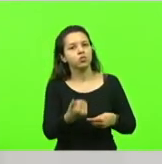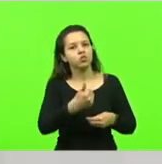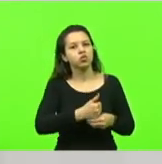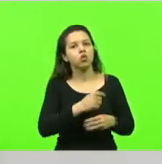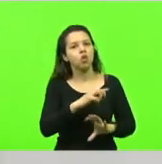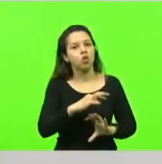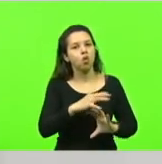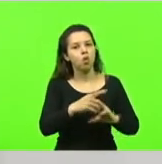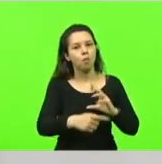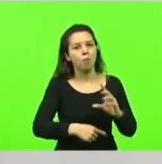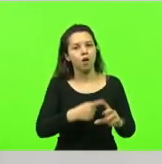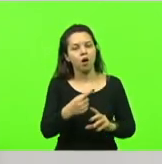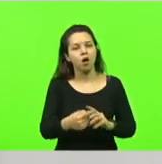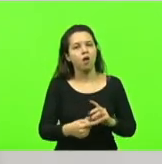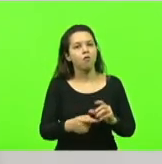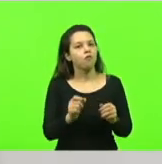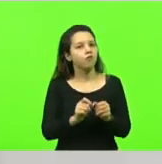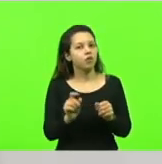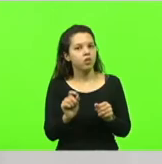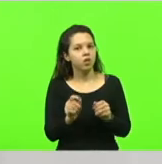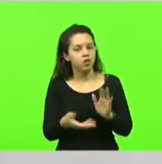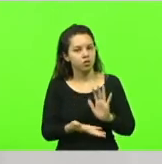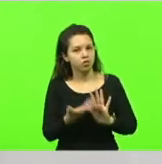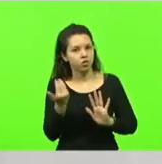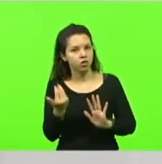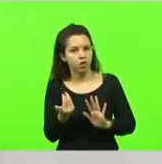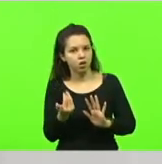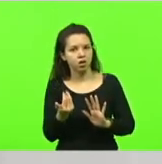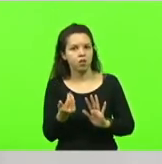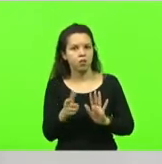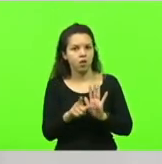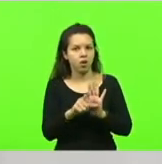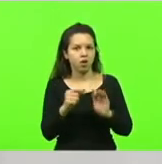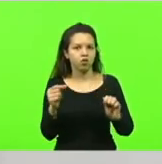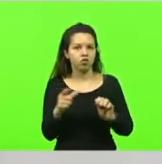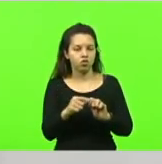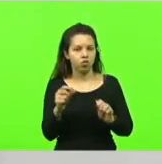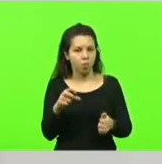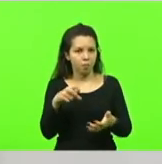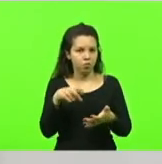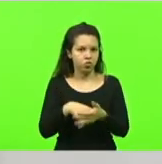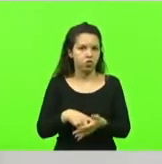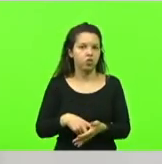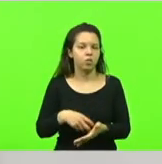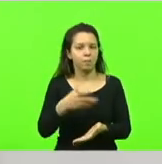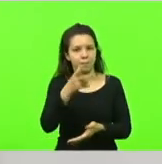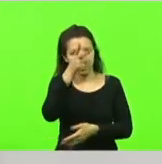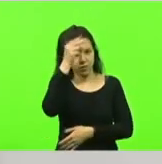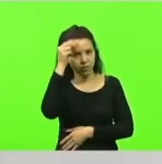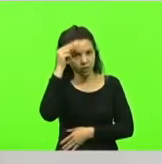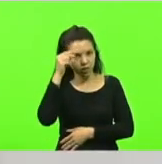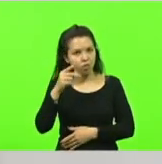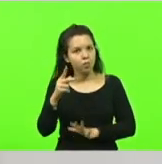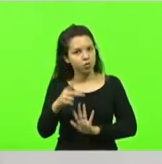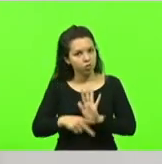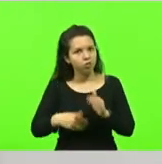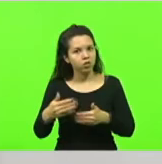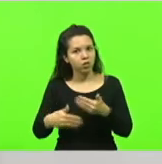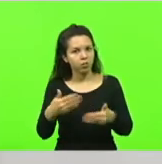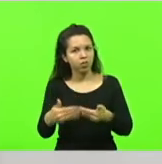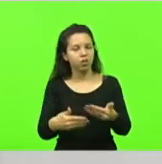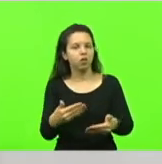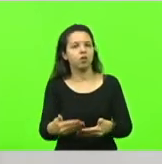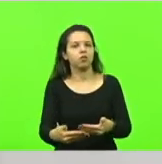para tirar aquele artigo que punia os prefeitos e deixasse o projeto tramitar? Sabe, então são